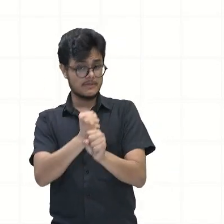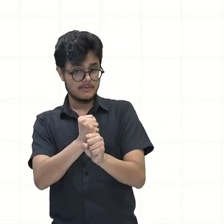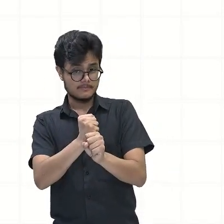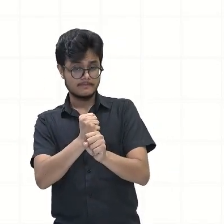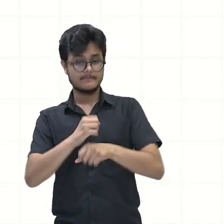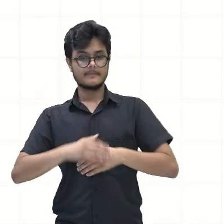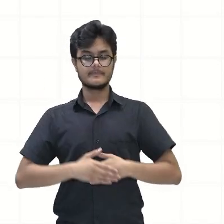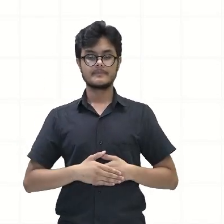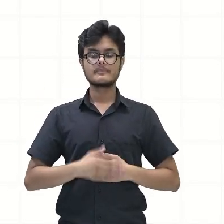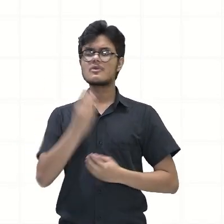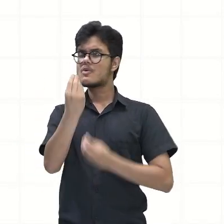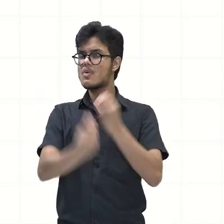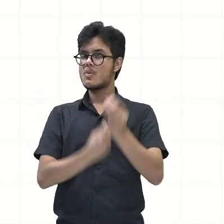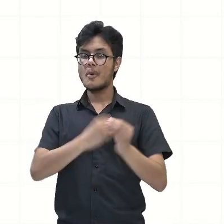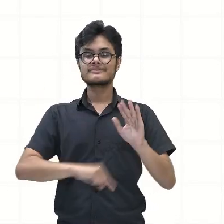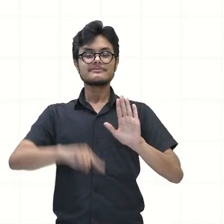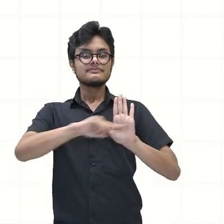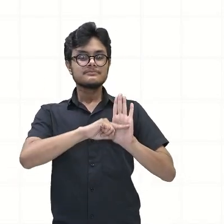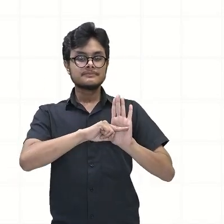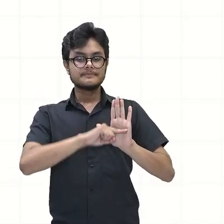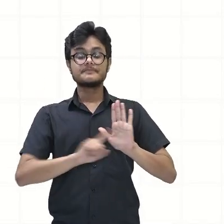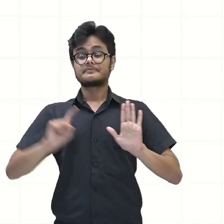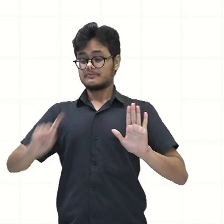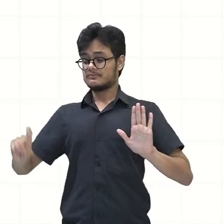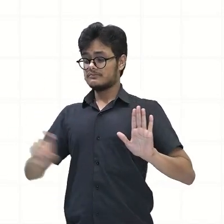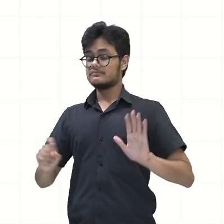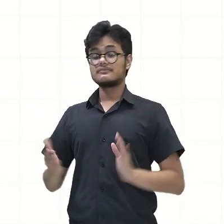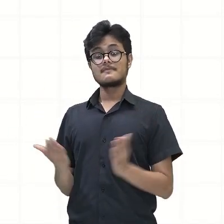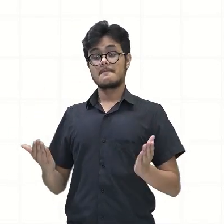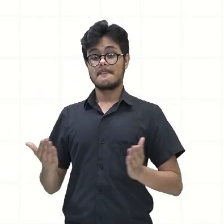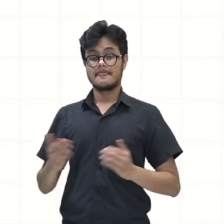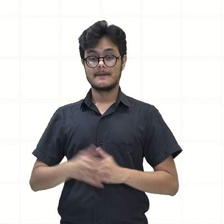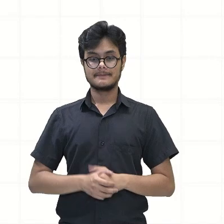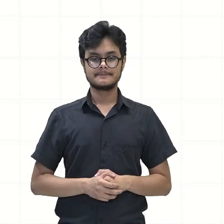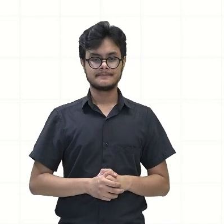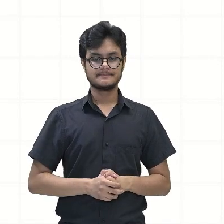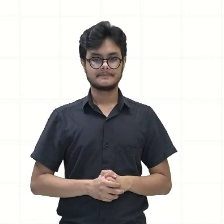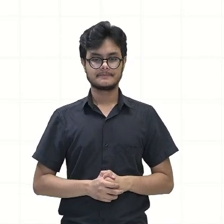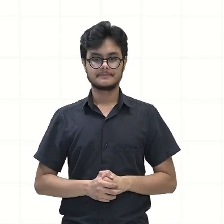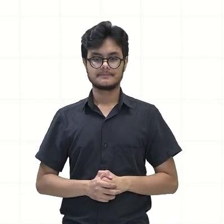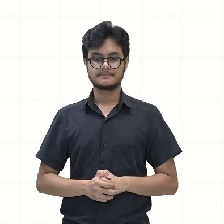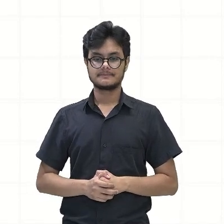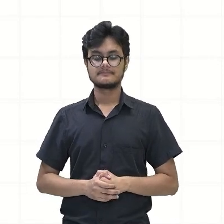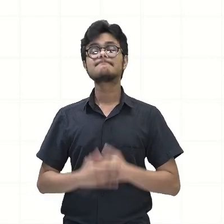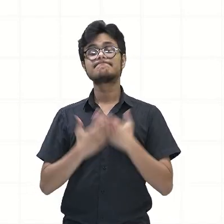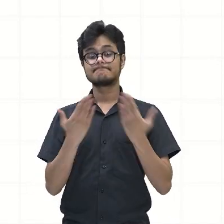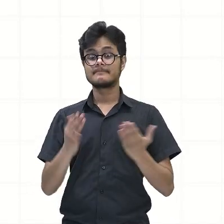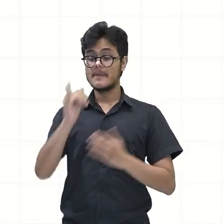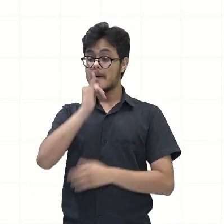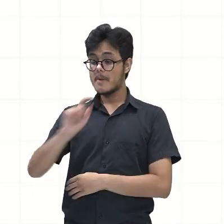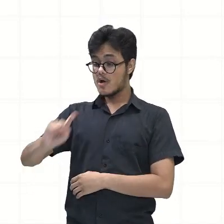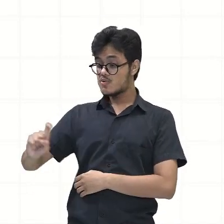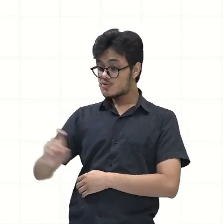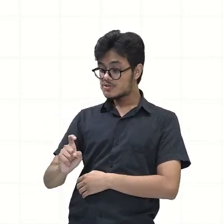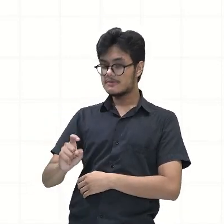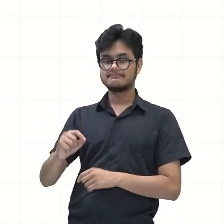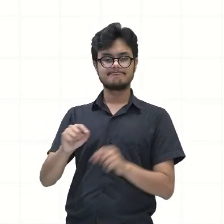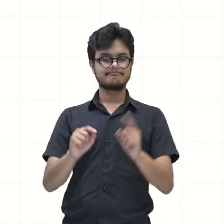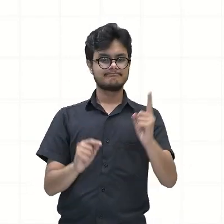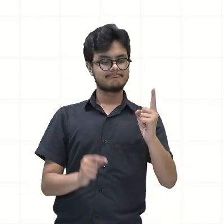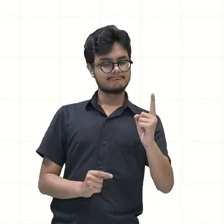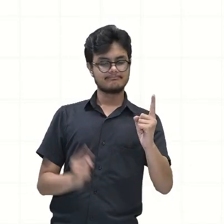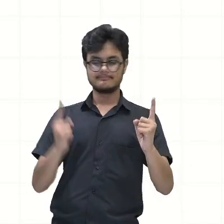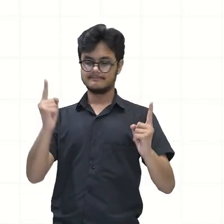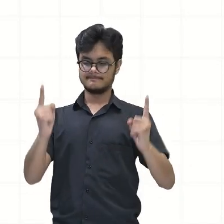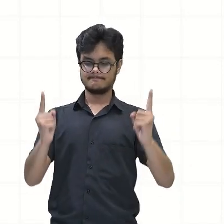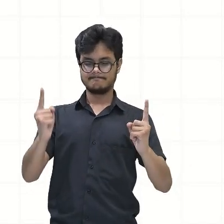a subtração dos pontos do X, certo? Então, aqui, ó, a distância entre o ponto